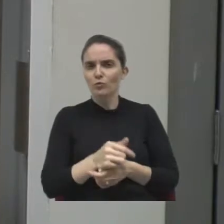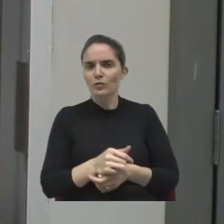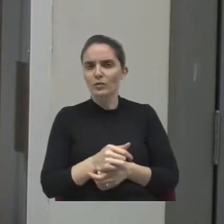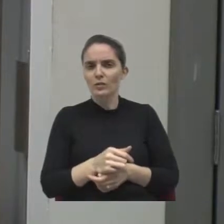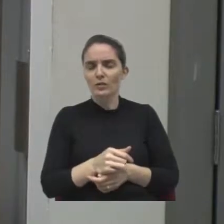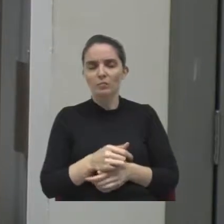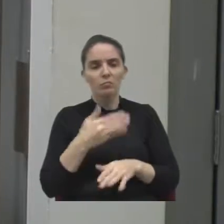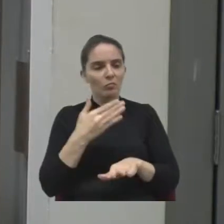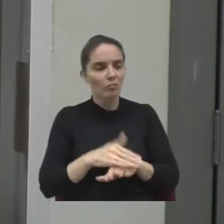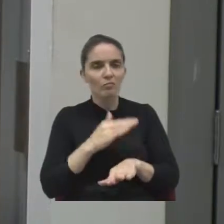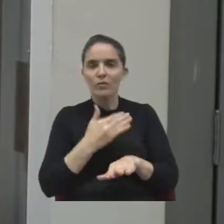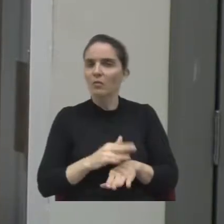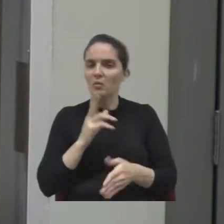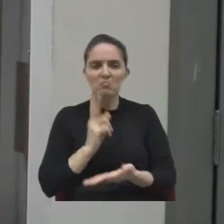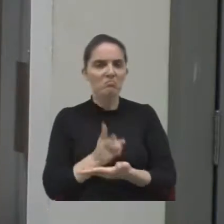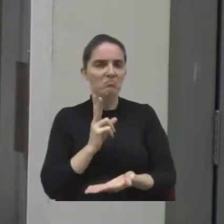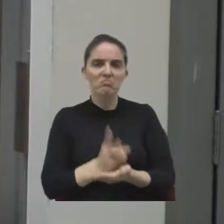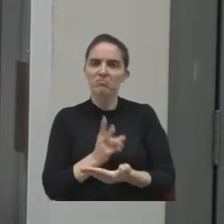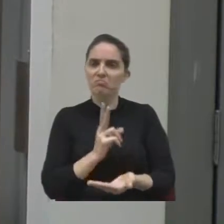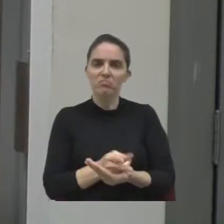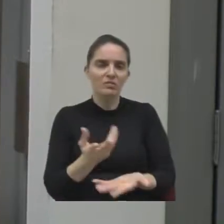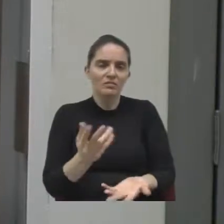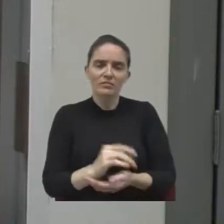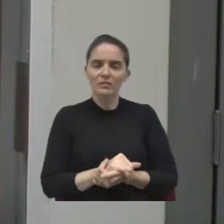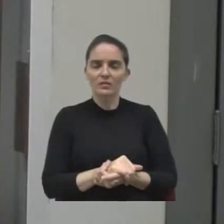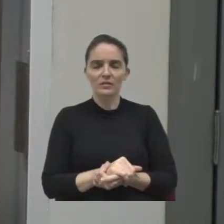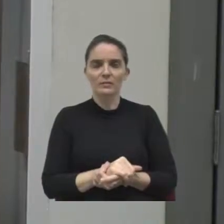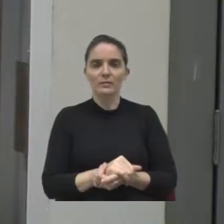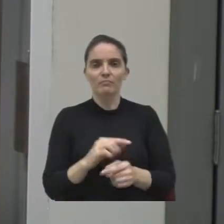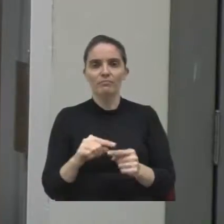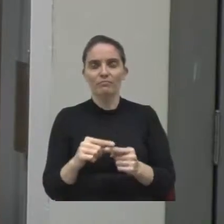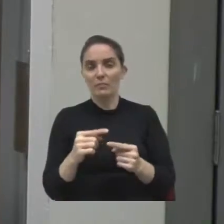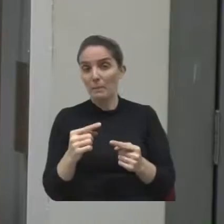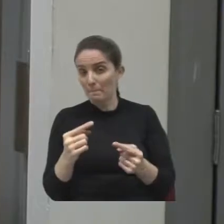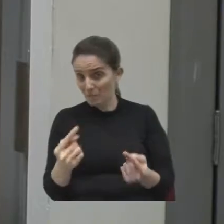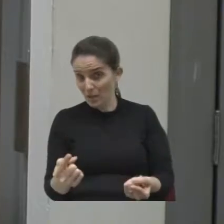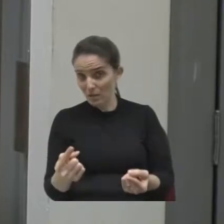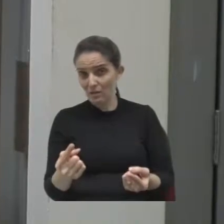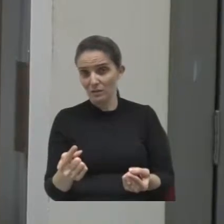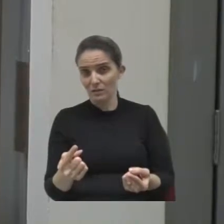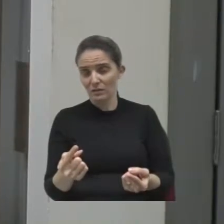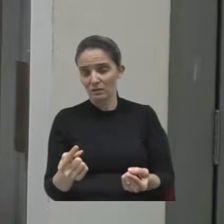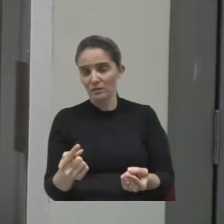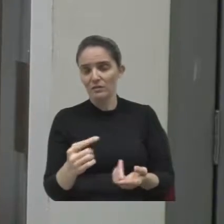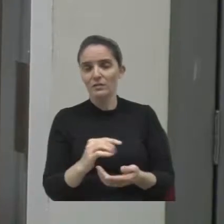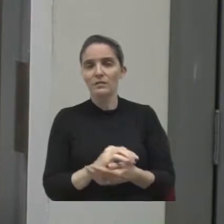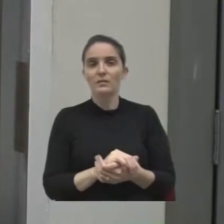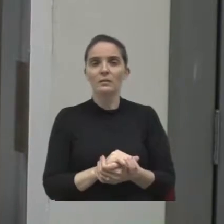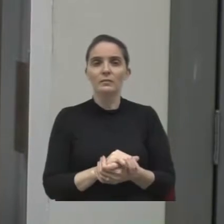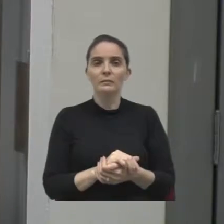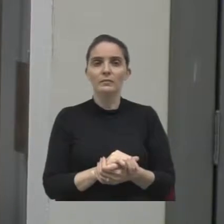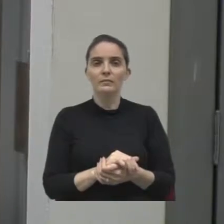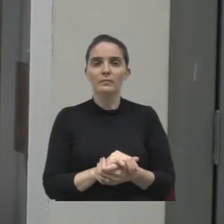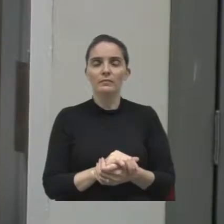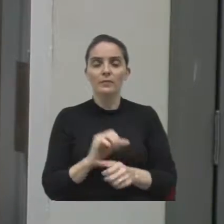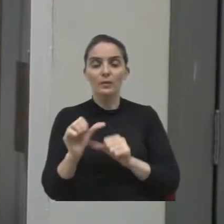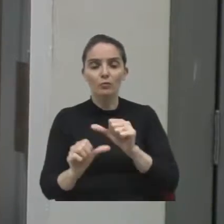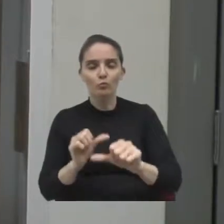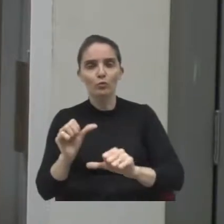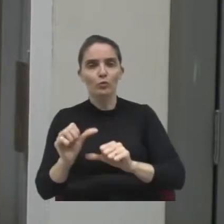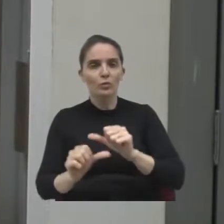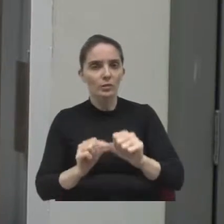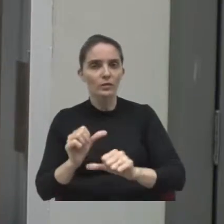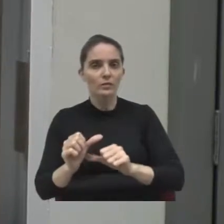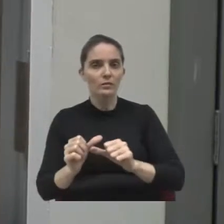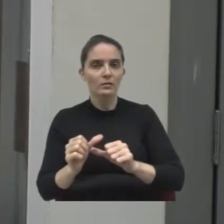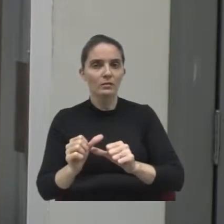fazendo, né? E aí isso, infelizmente, ou felizmente, essas mudanças, quando a gente fala, nós da Comissão